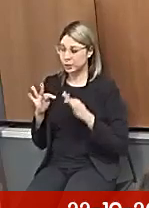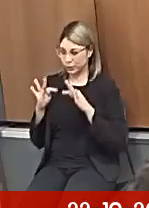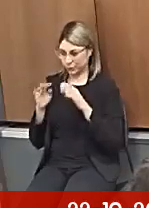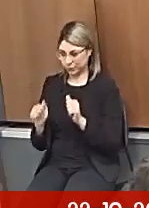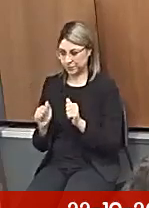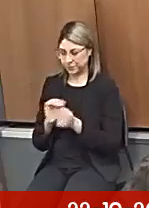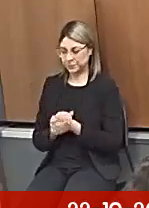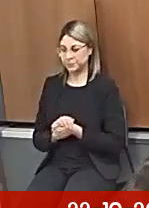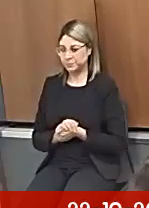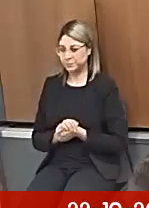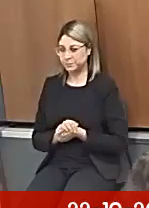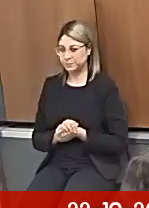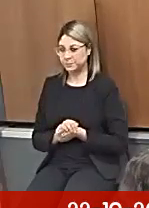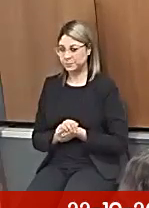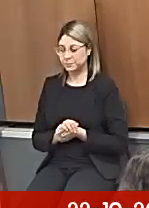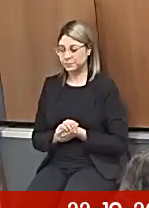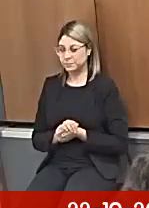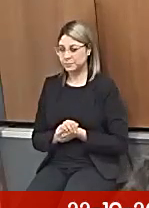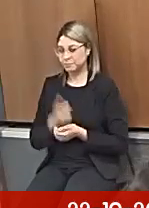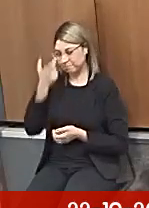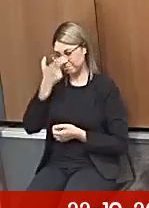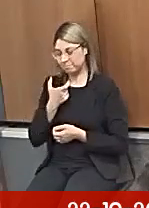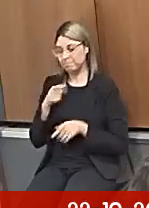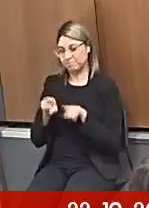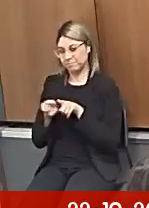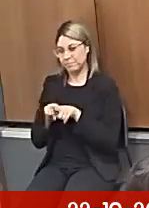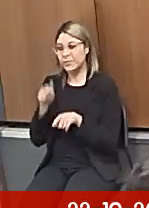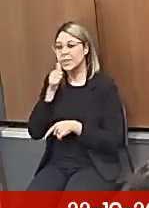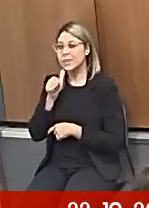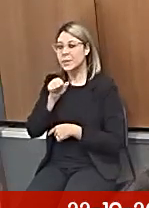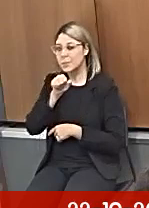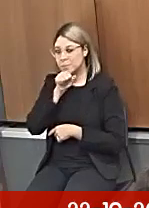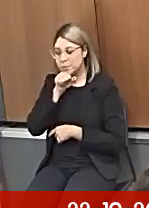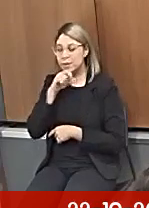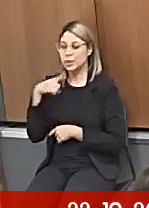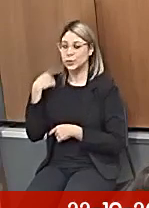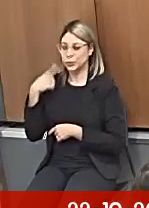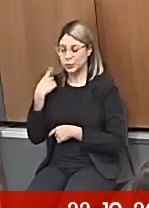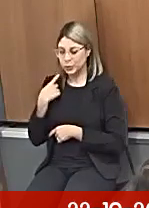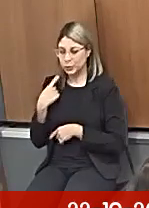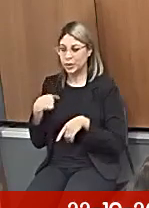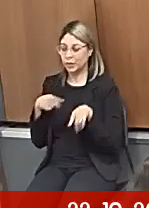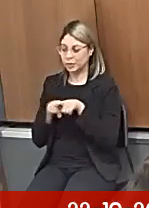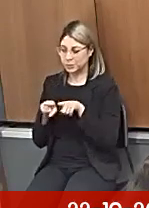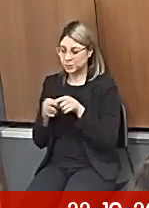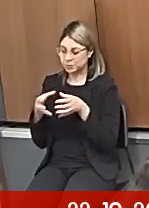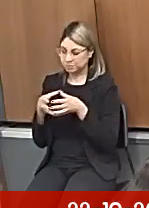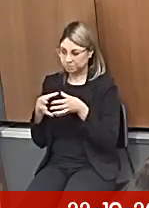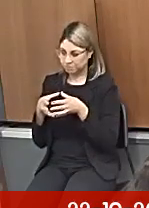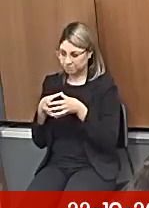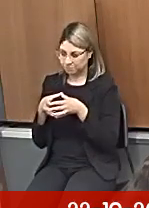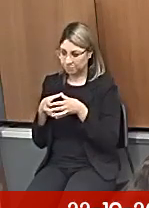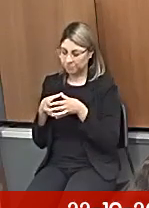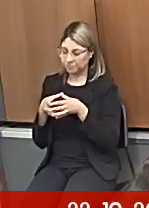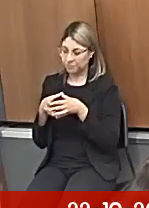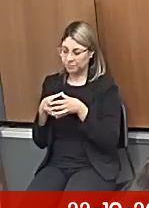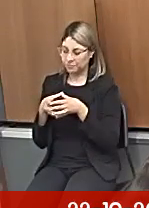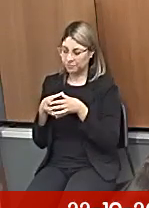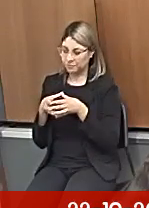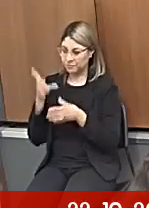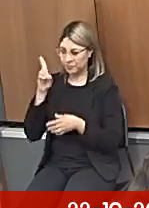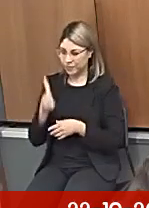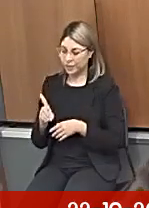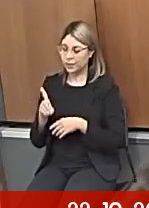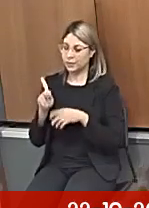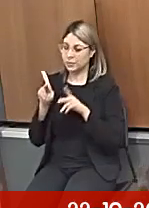todos. Eu também sou mãe, sou advogada, faço parte da Comissão dos Direitos de Defesa